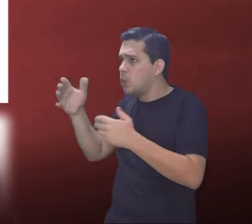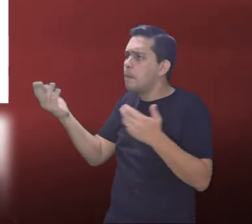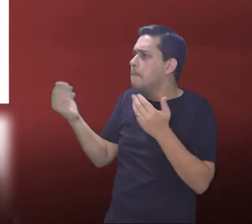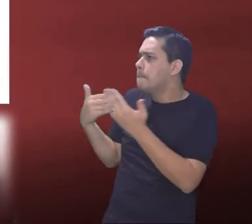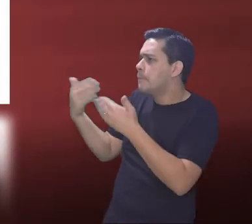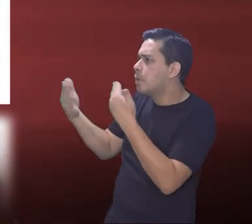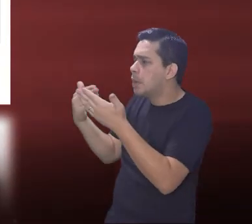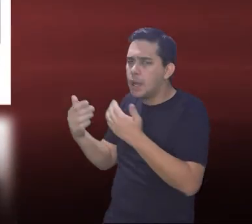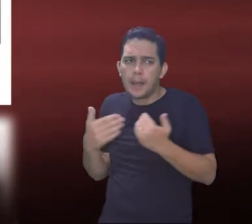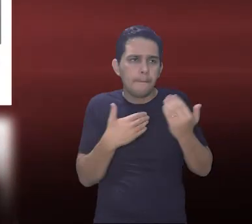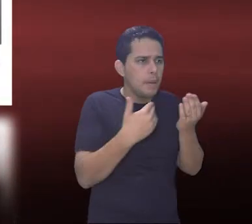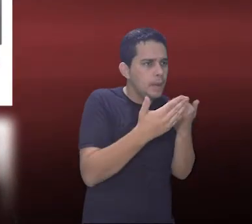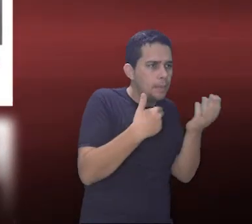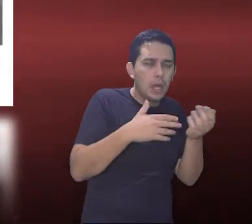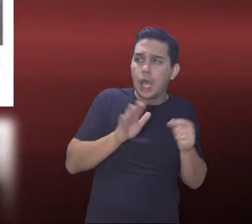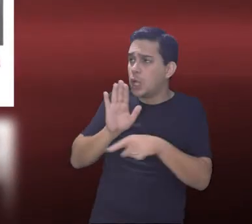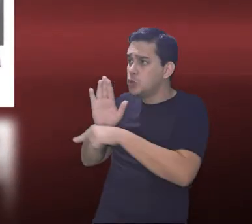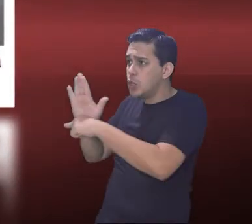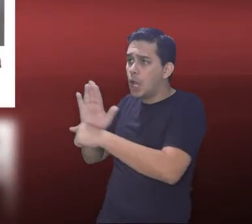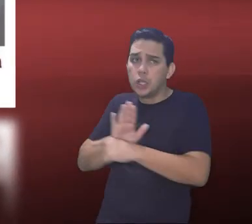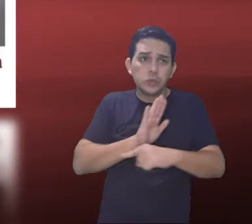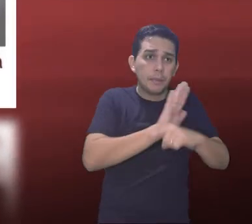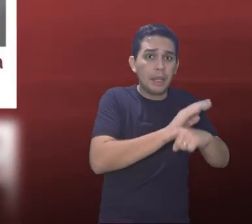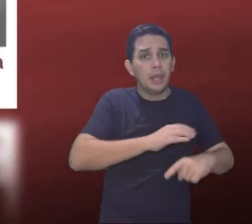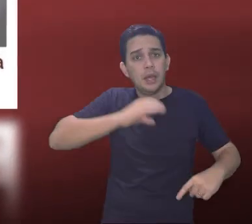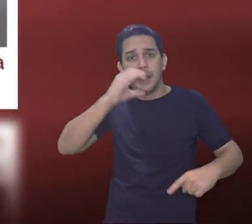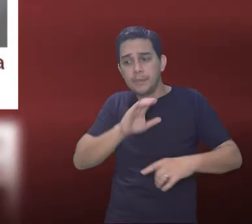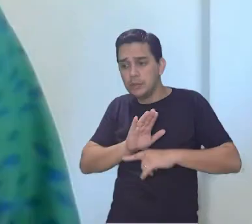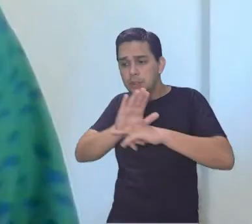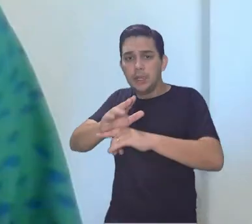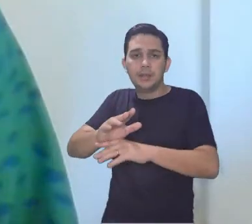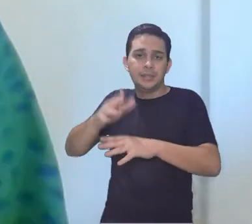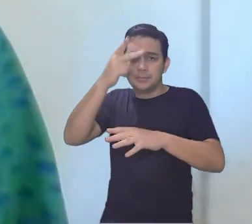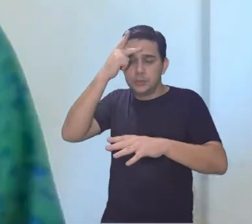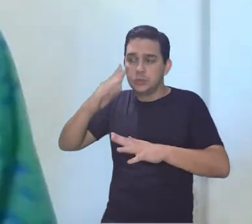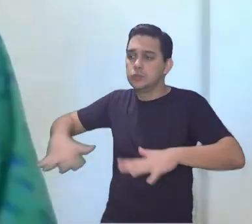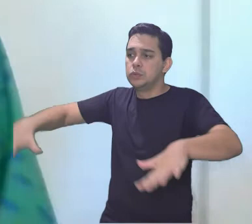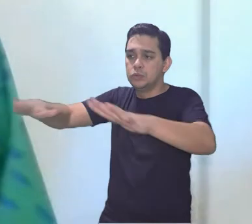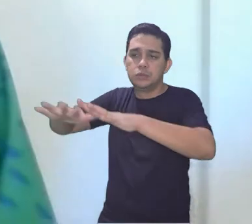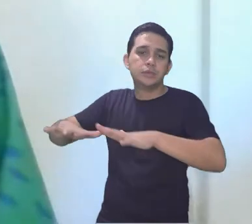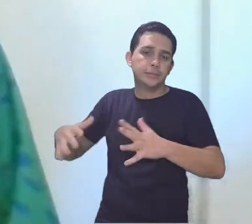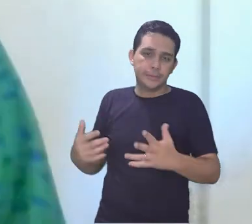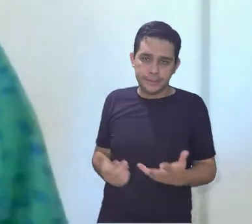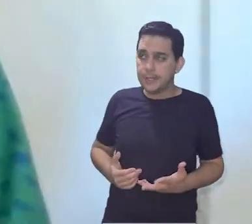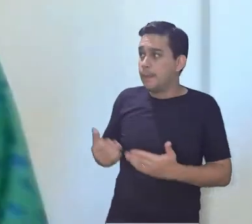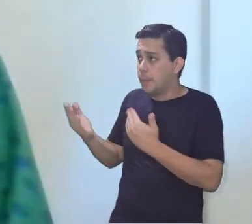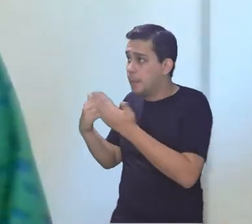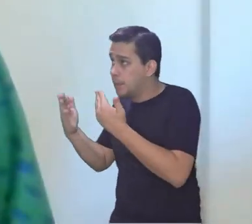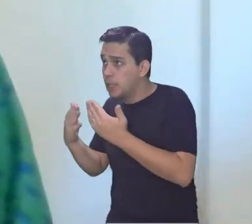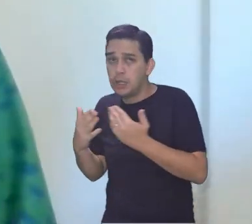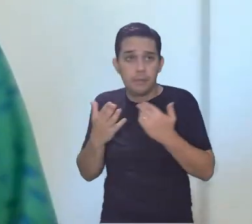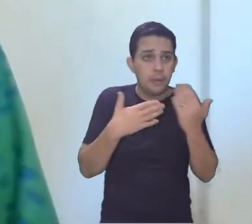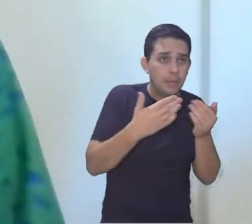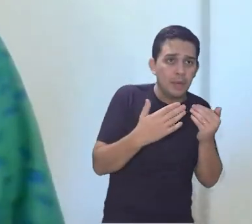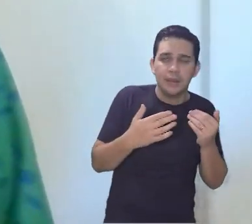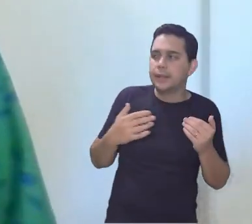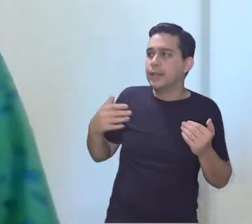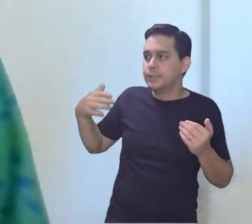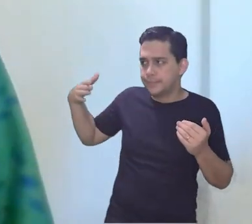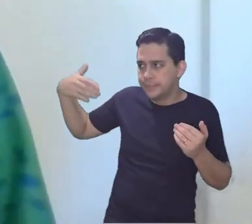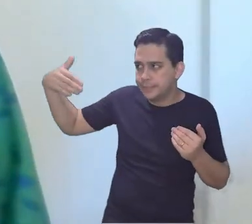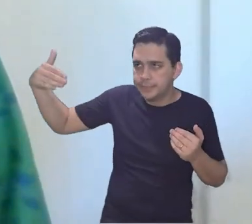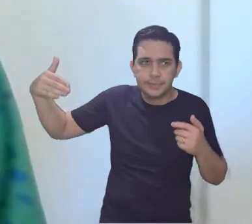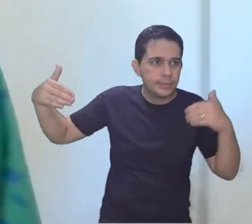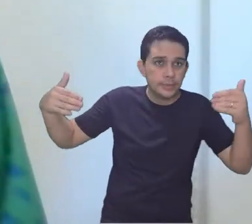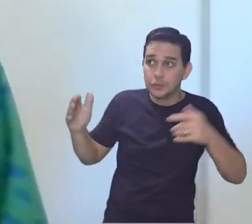conciliar esses dois sistemas. E aí, como não houve avanços nessas